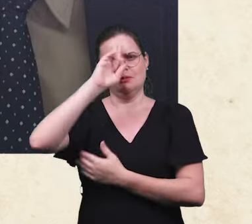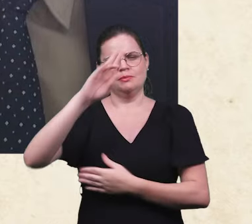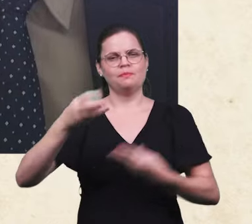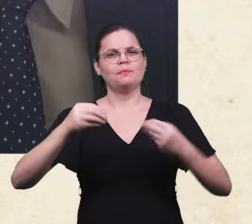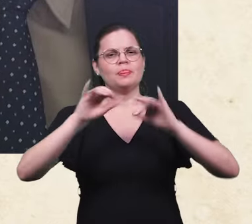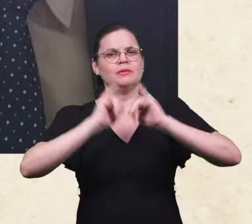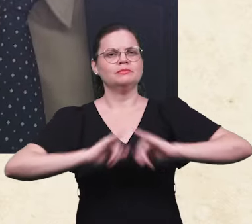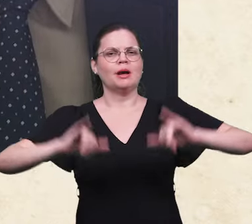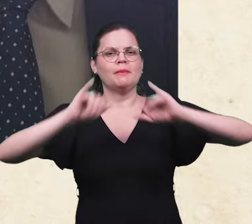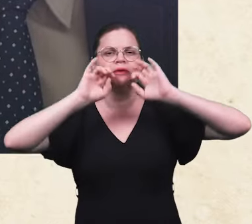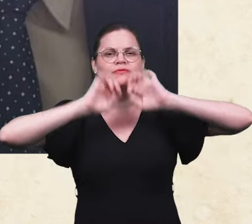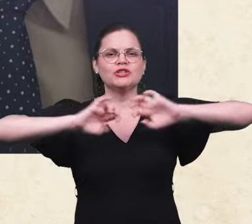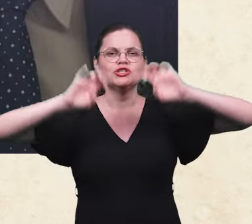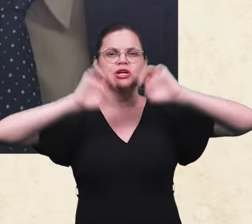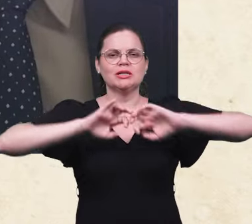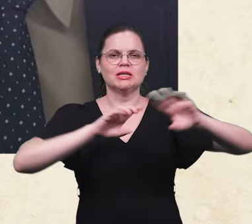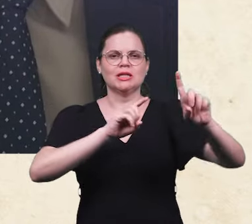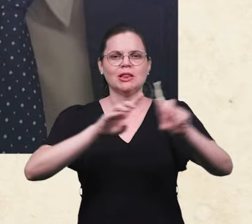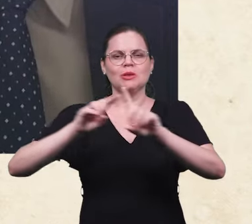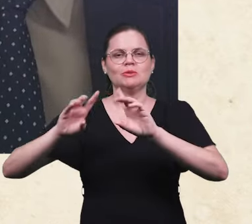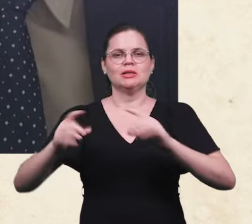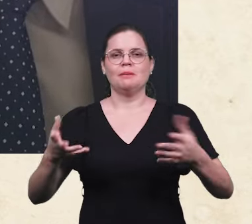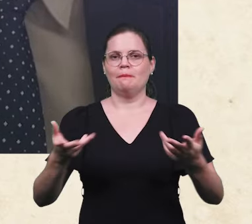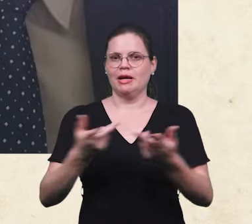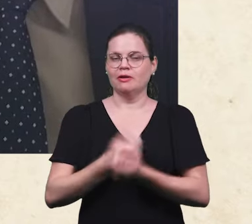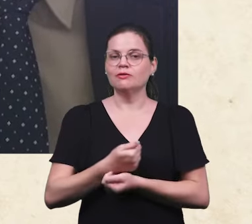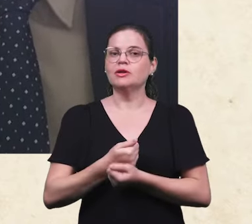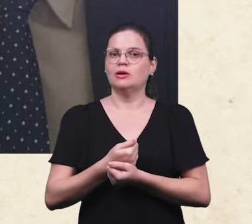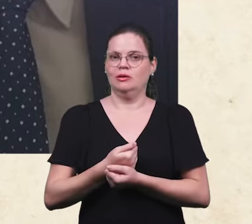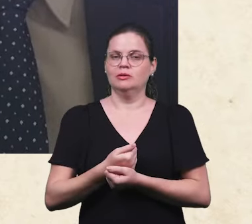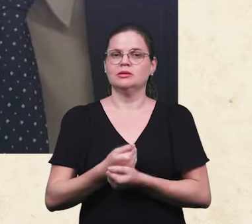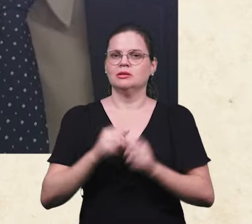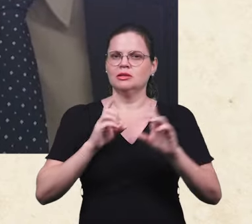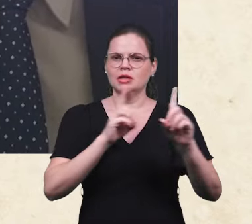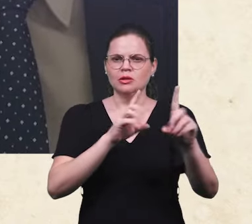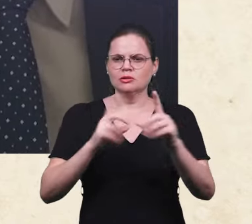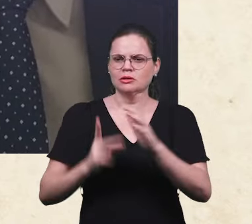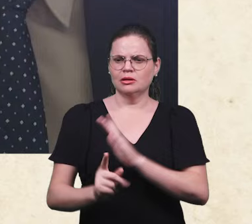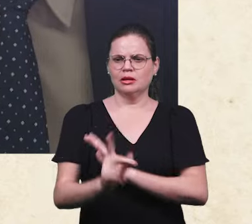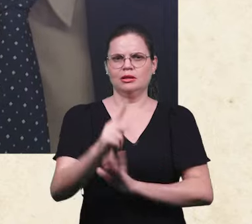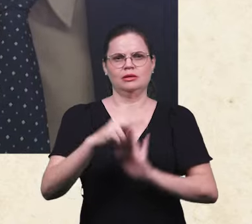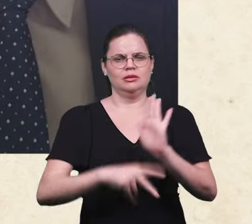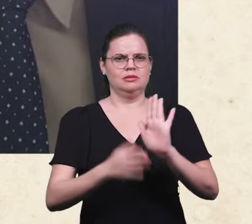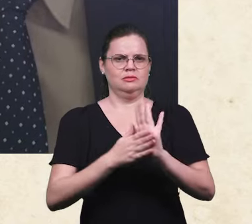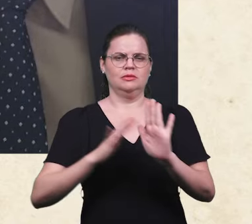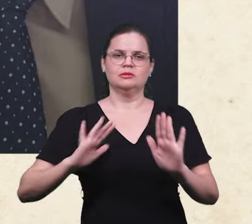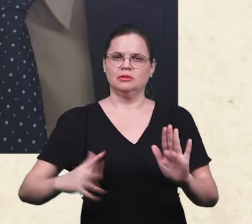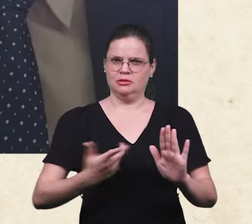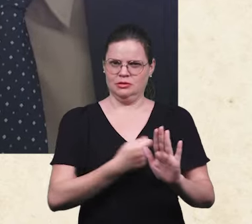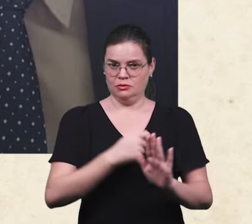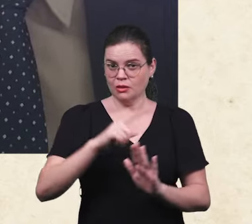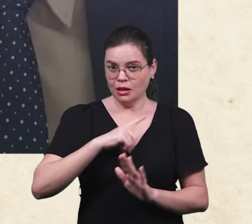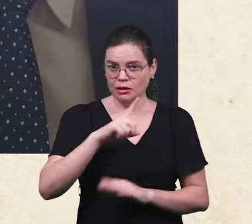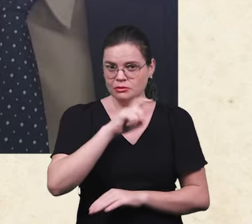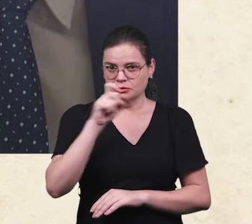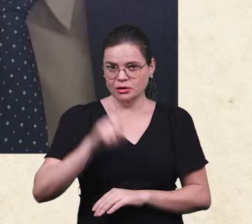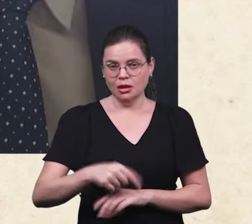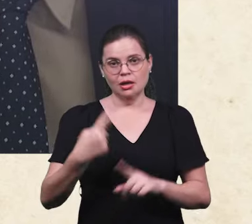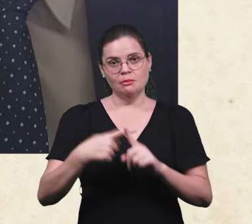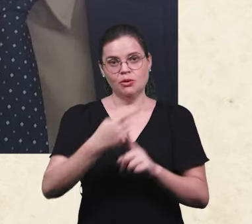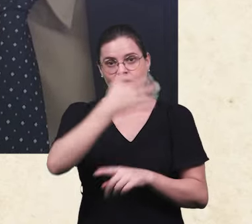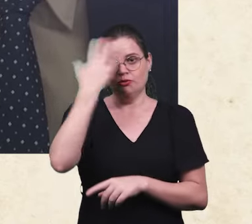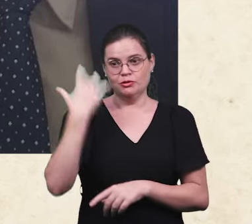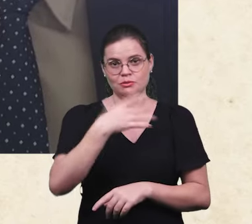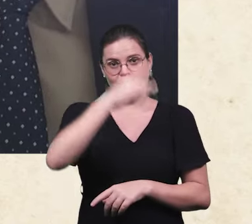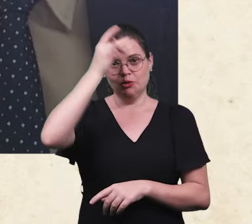para a propagação dessa mensagem do Evangelho, dessa mensagem eterna de salvação e dessa mensagem que o Espírito Santo comissionou